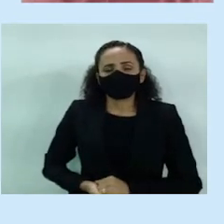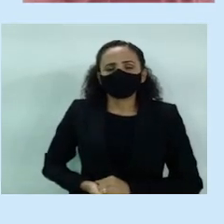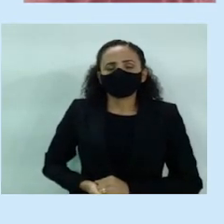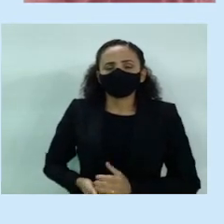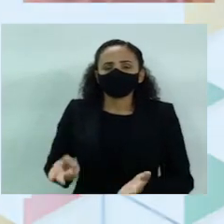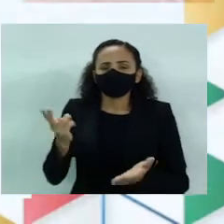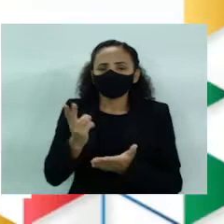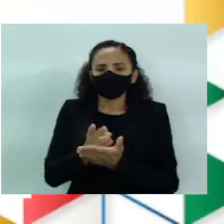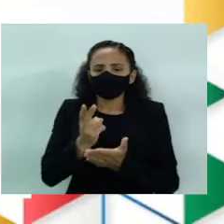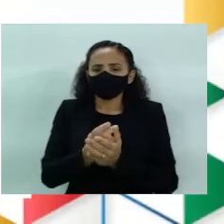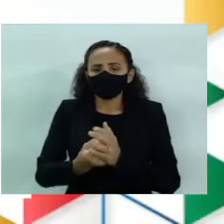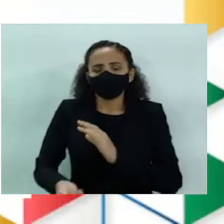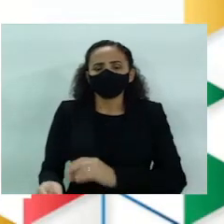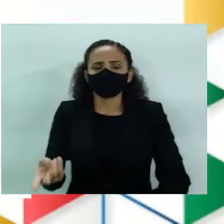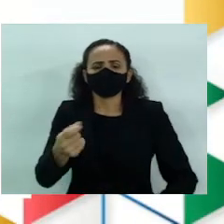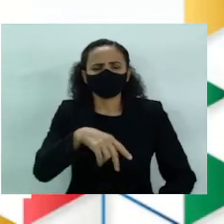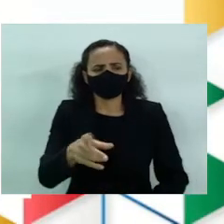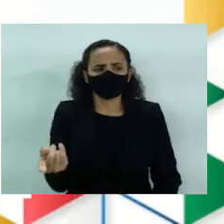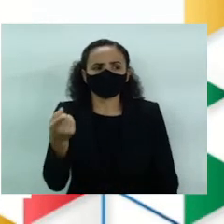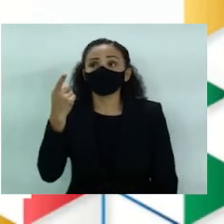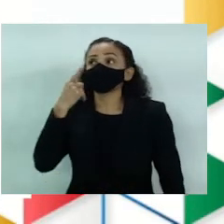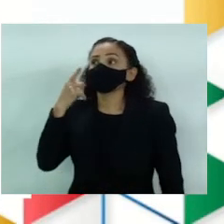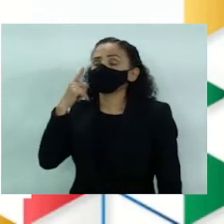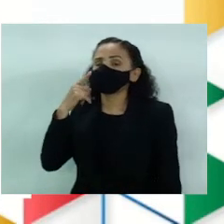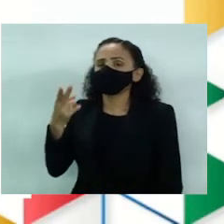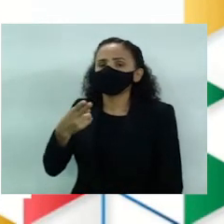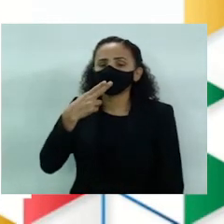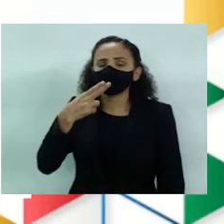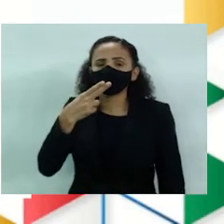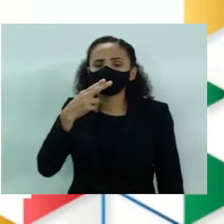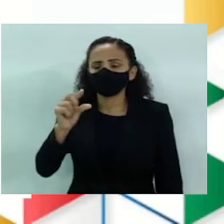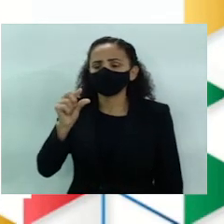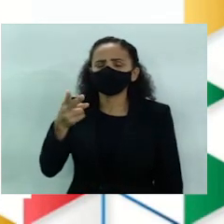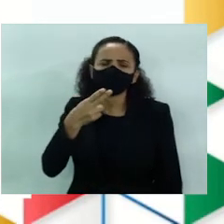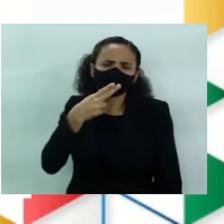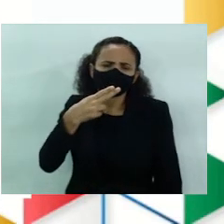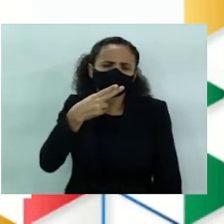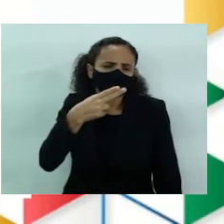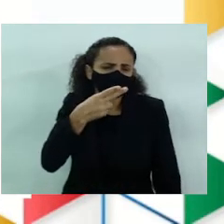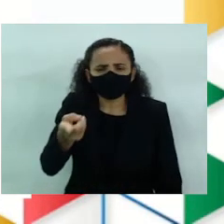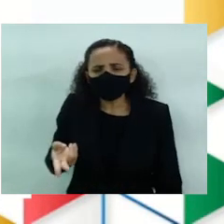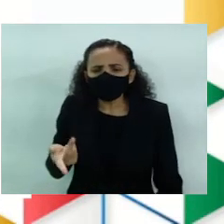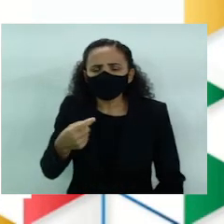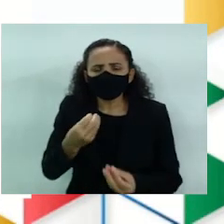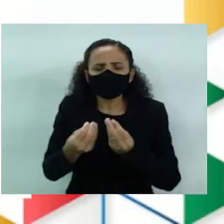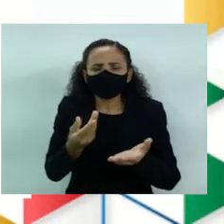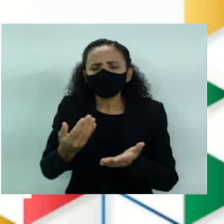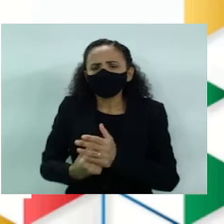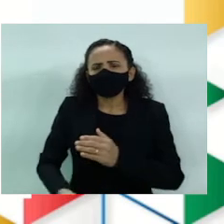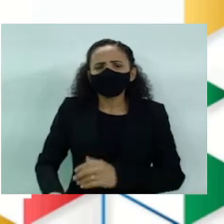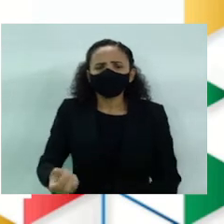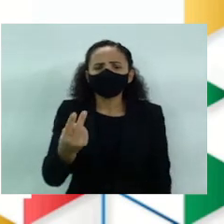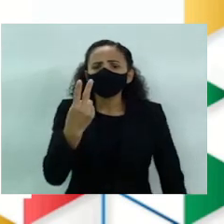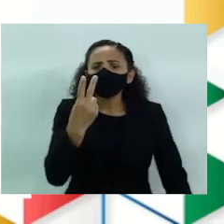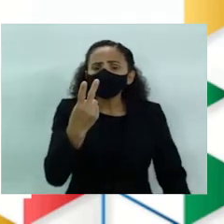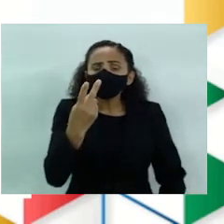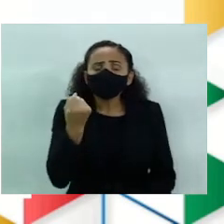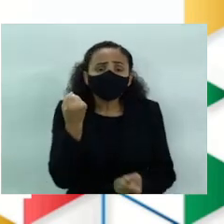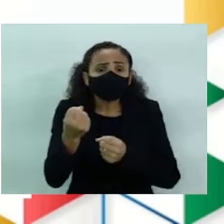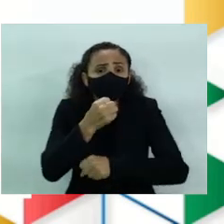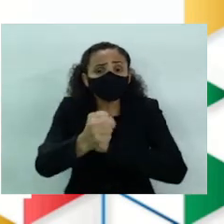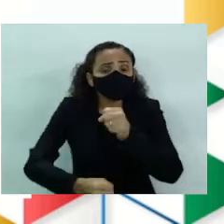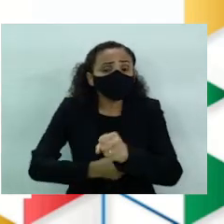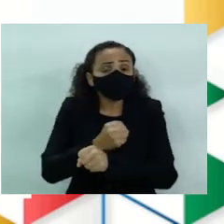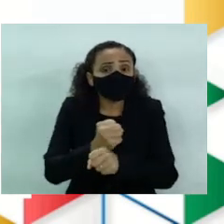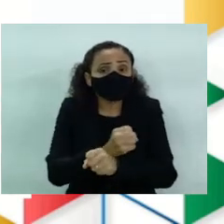Já as pontas de cigarro, como vocês podem observar na tela, as pontas de cigarro são mais ou menos de 2 anos a decomposição